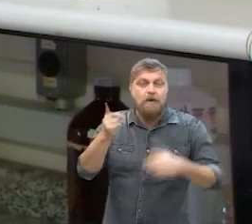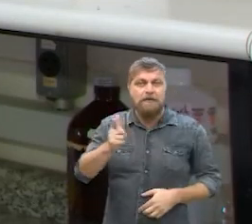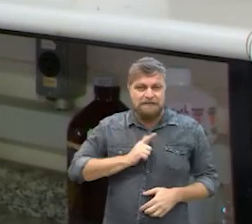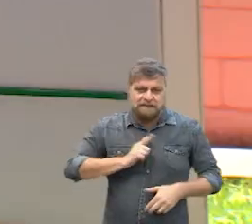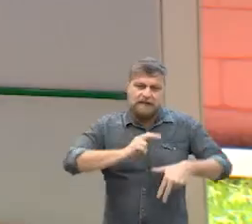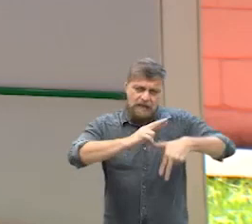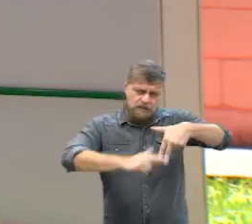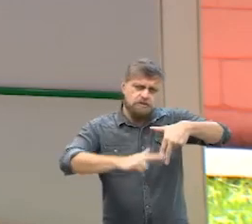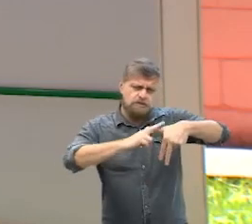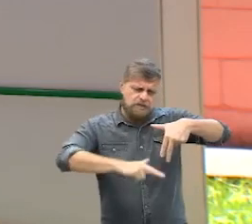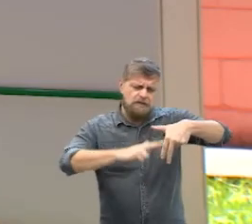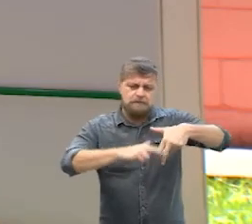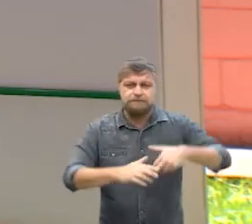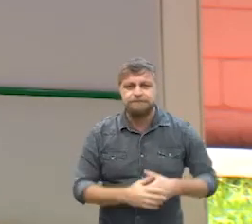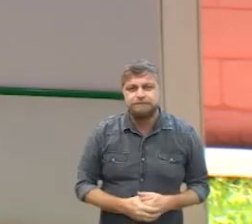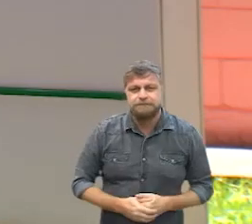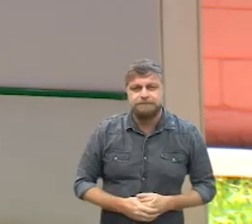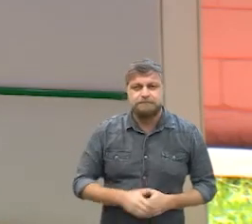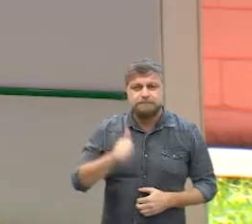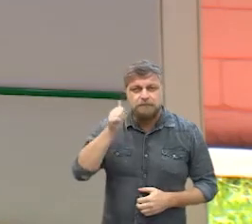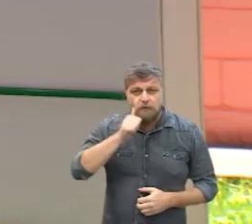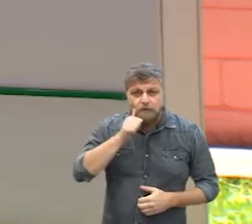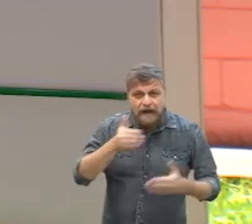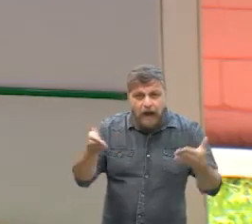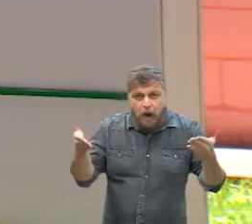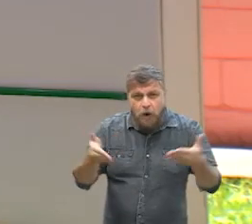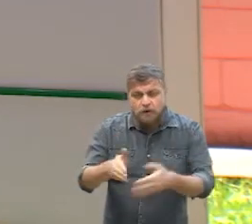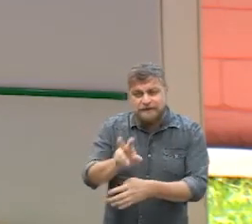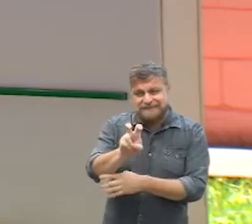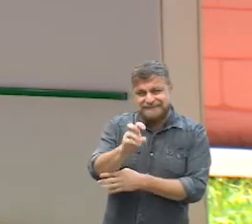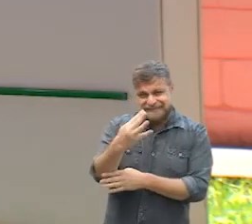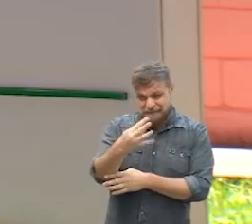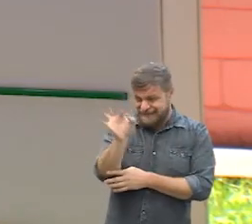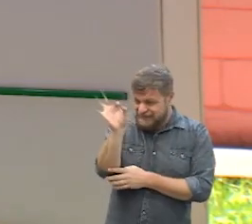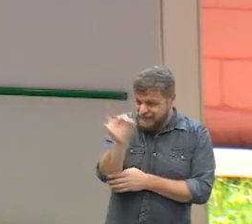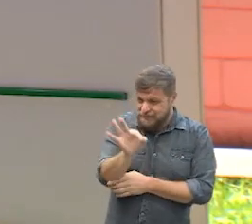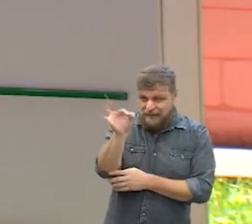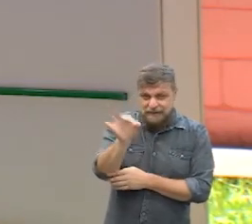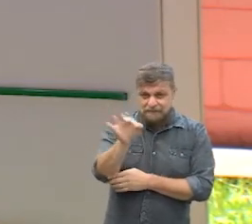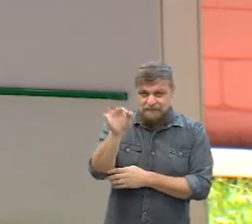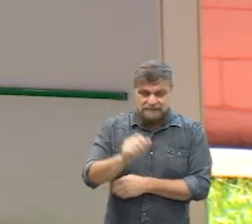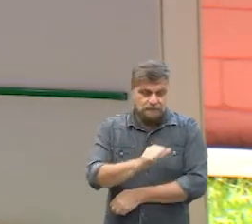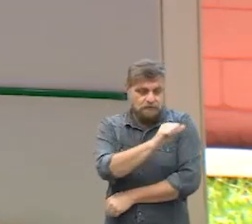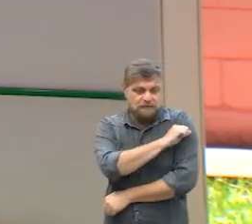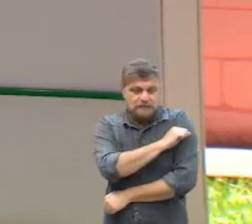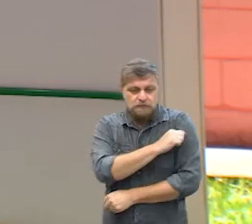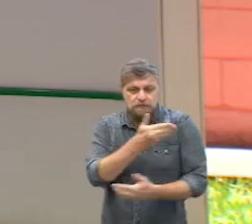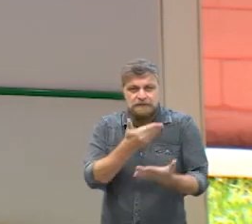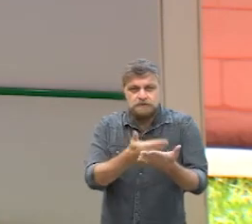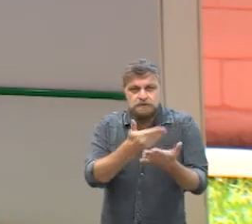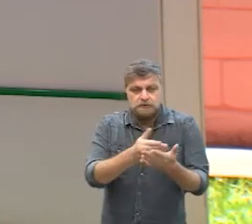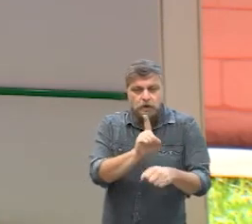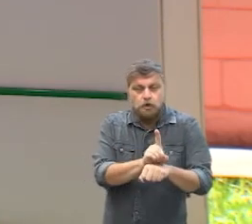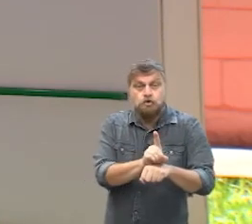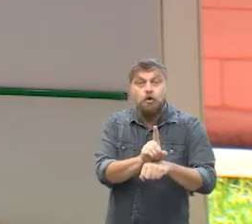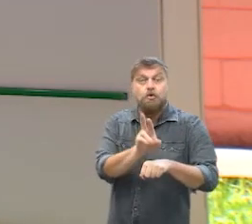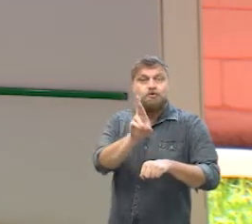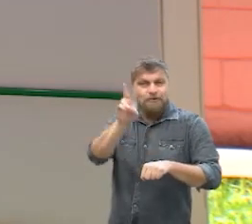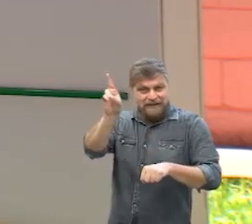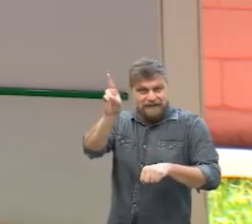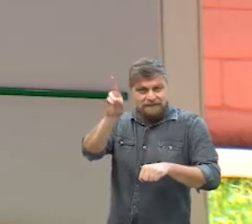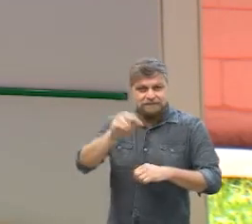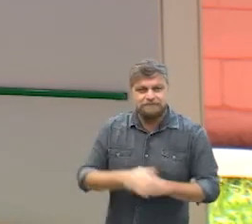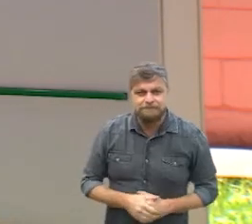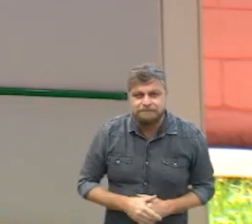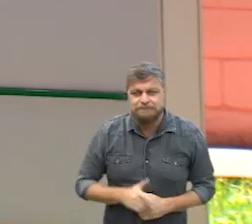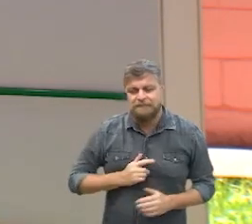os gêneros. Hoje as mulheres são cerca de 54% dos estudantes de doutorado no Brasil,